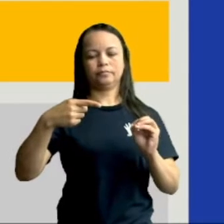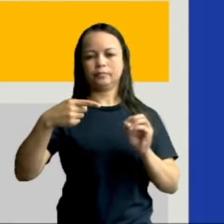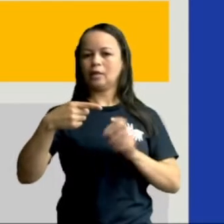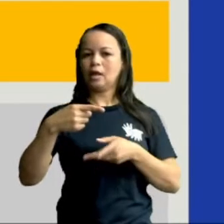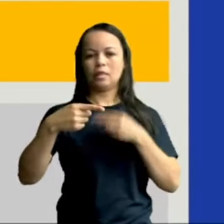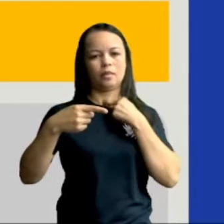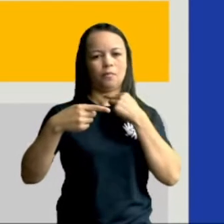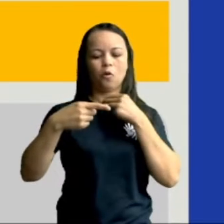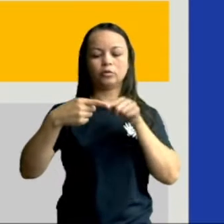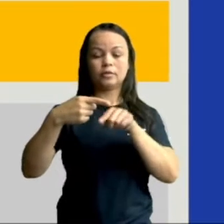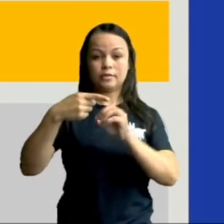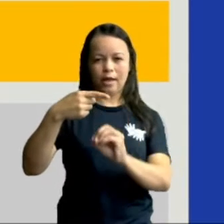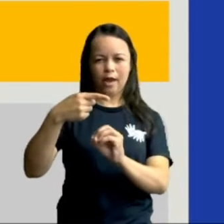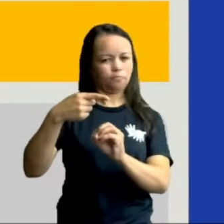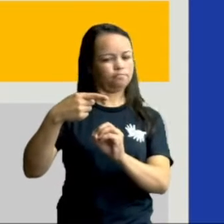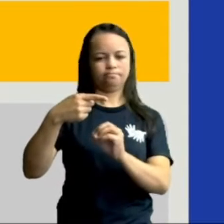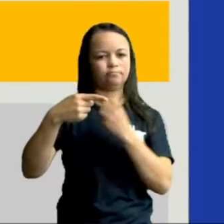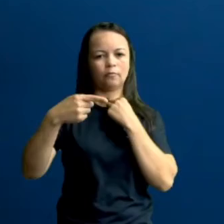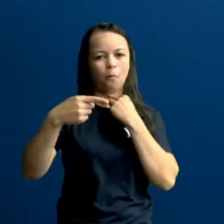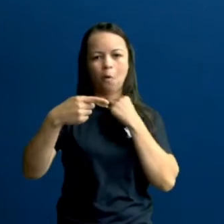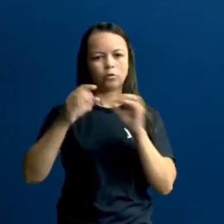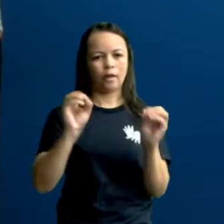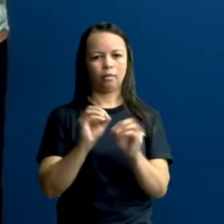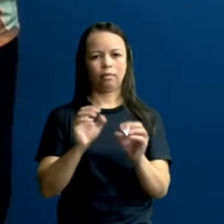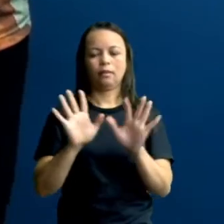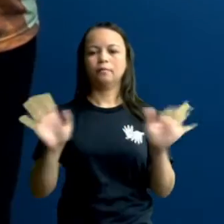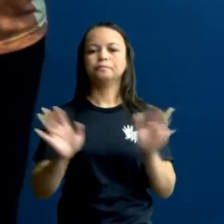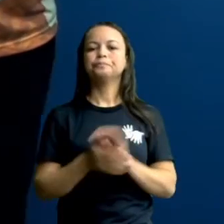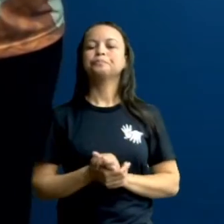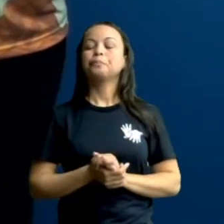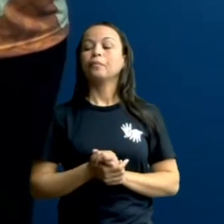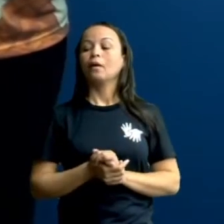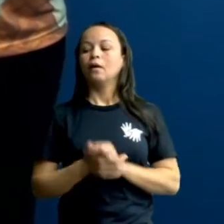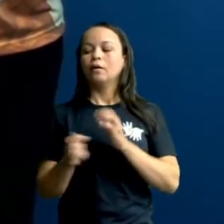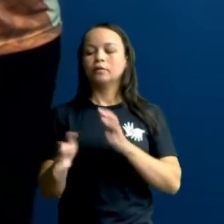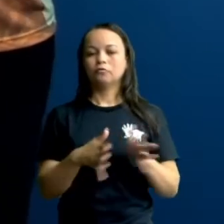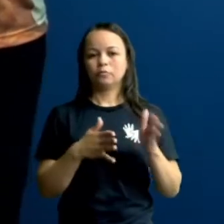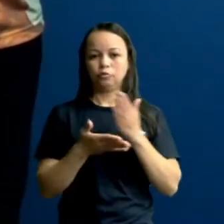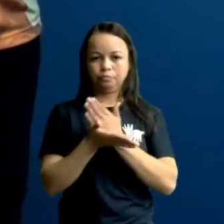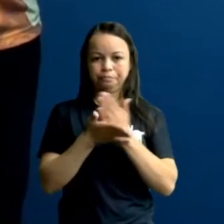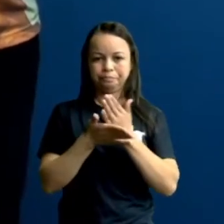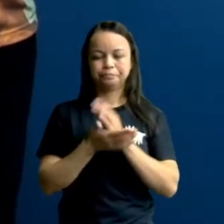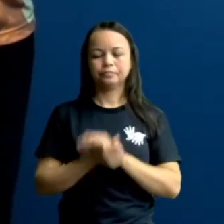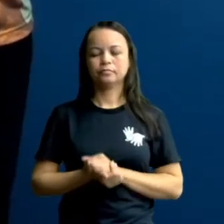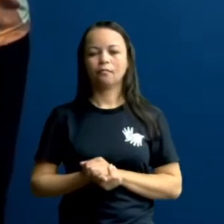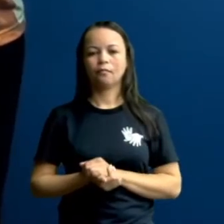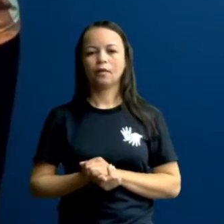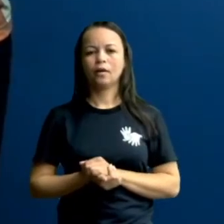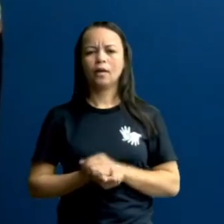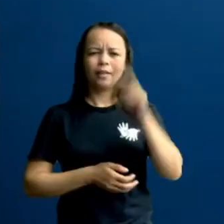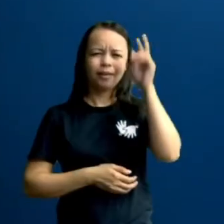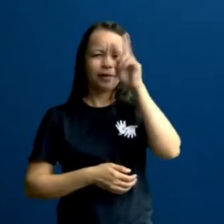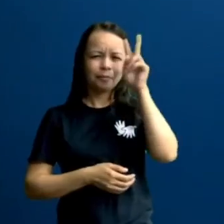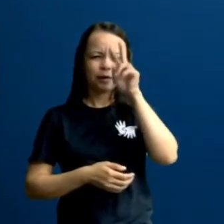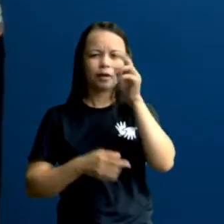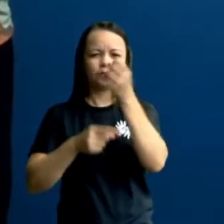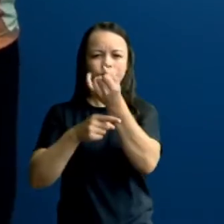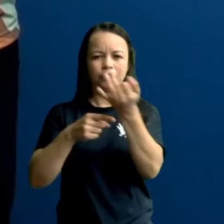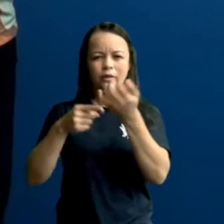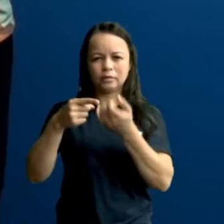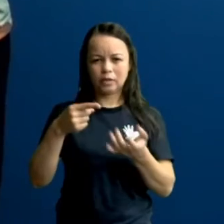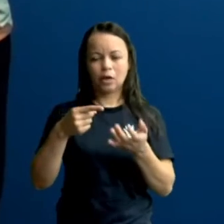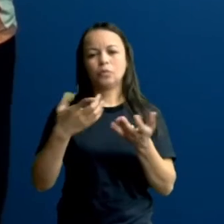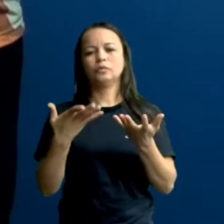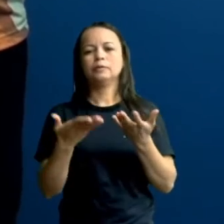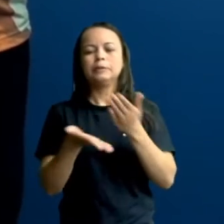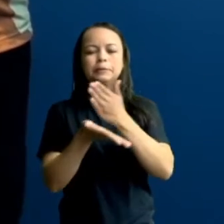zero aí no denominador, então não vai configurar uma fração. Então, vamos lá. Lembrando aí da questão de frações de